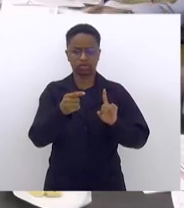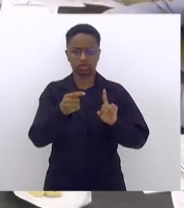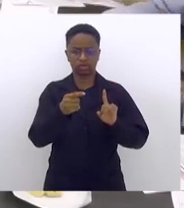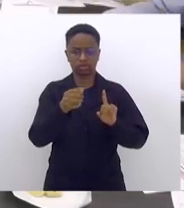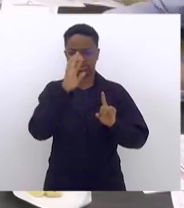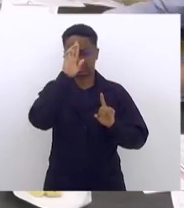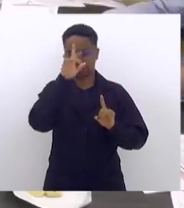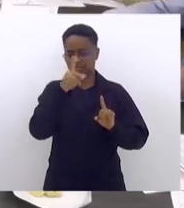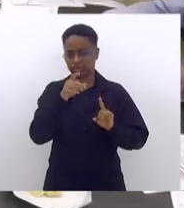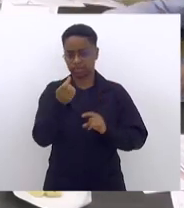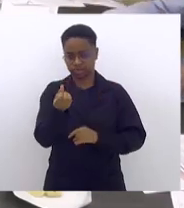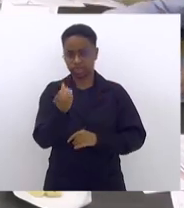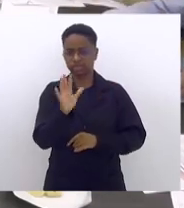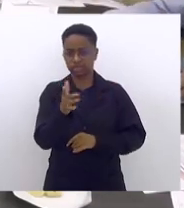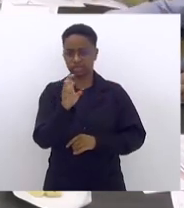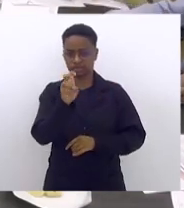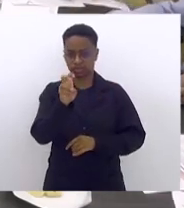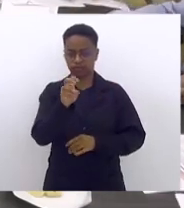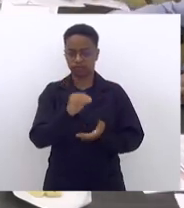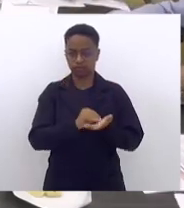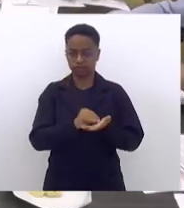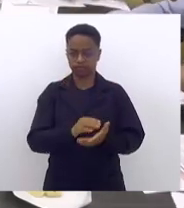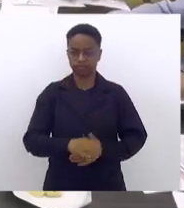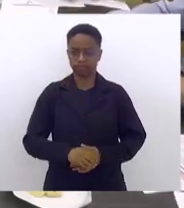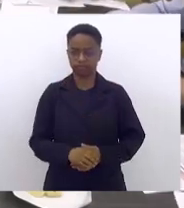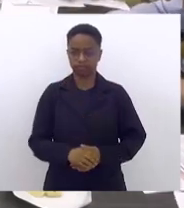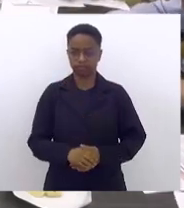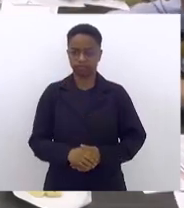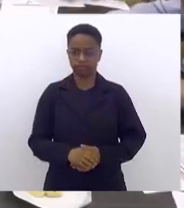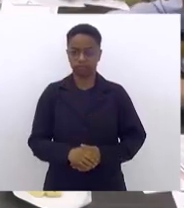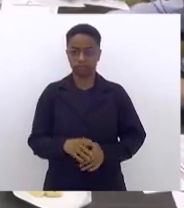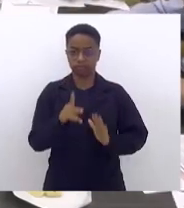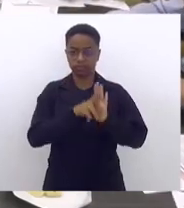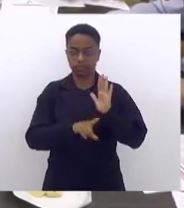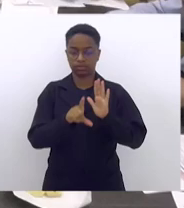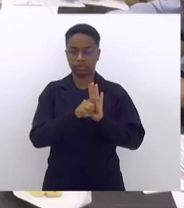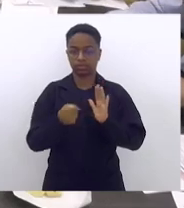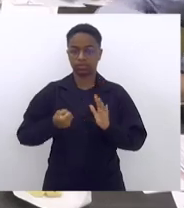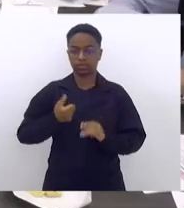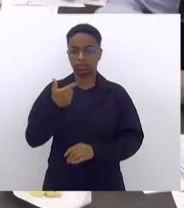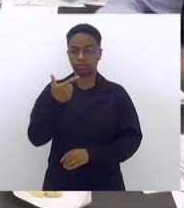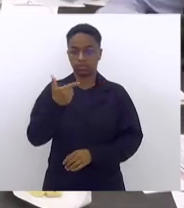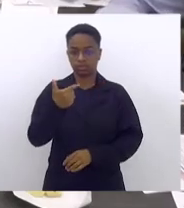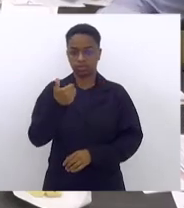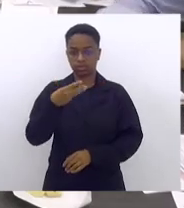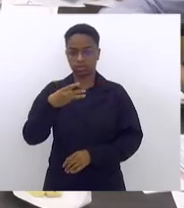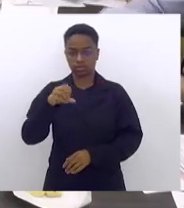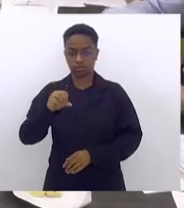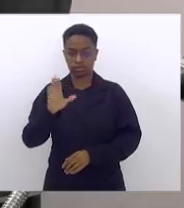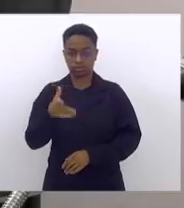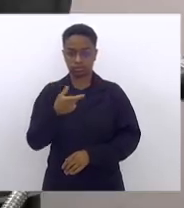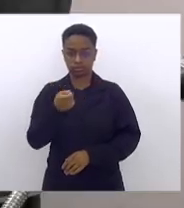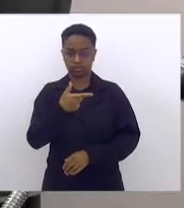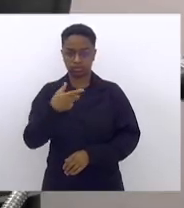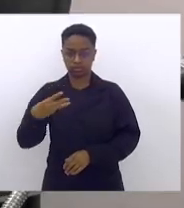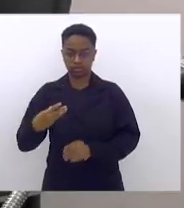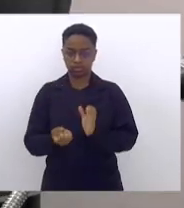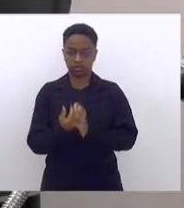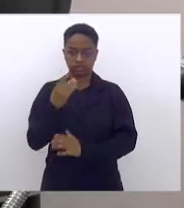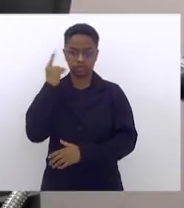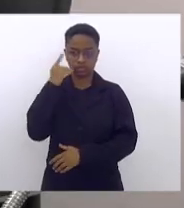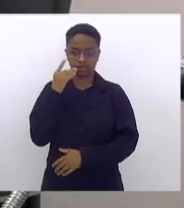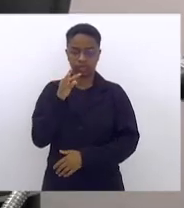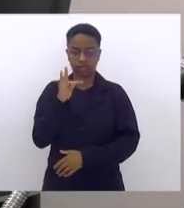6 já foi. Número 5. Projeto de lei número 1239 de 2023, de autoria do deputado Tandy